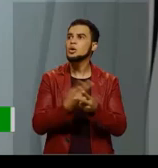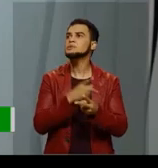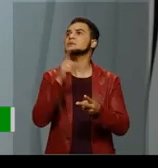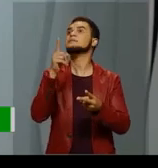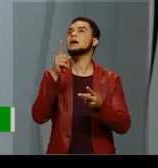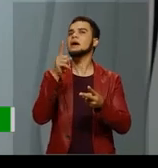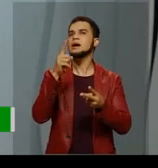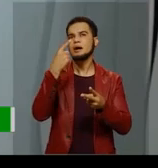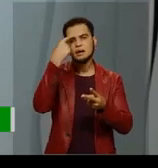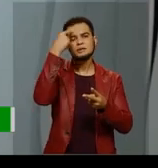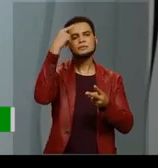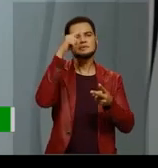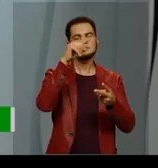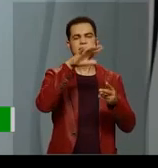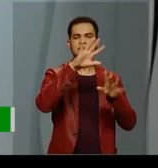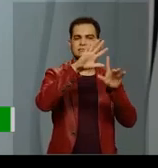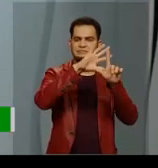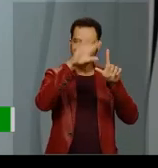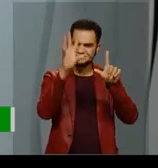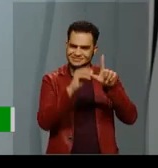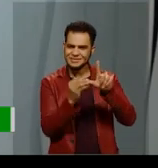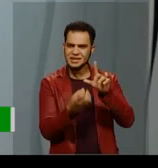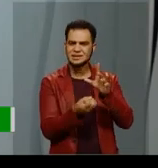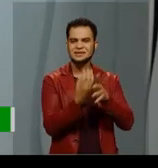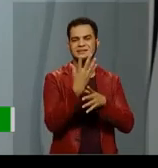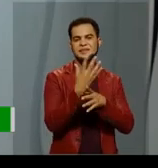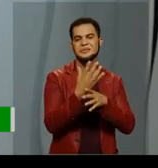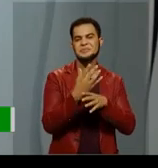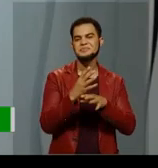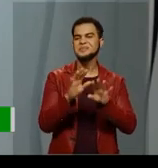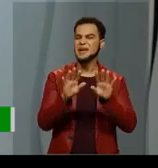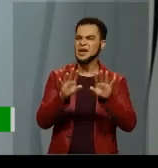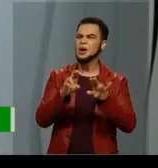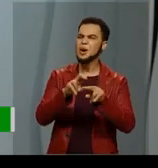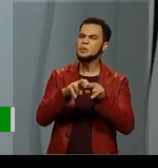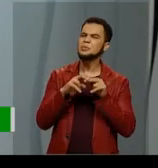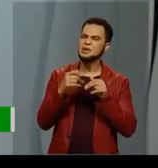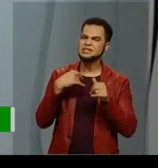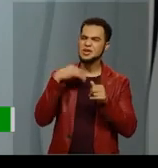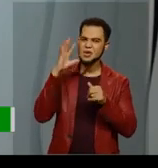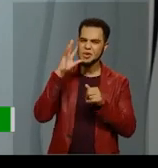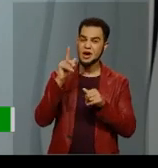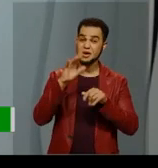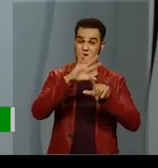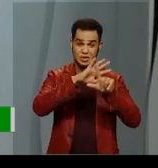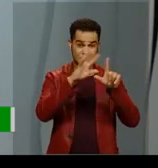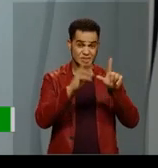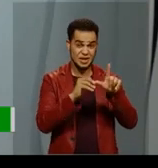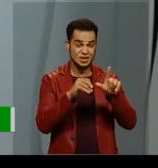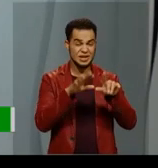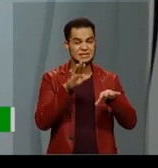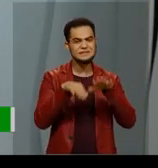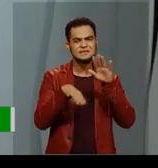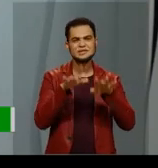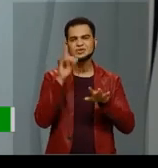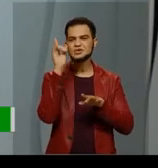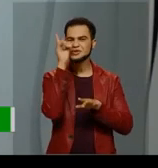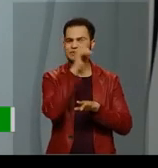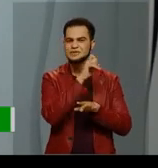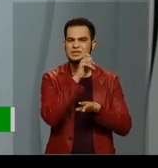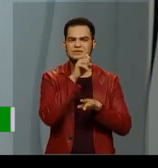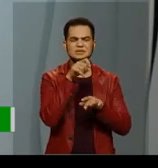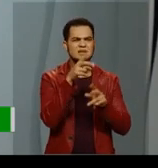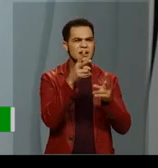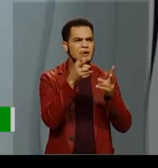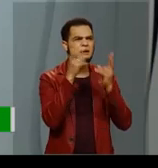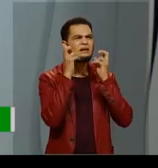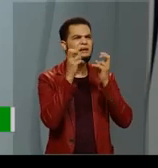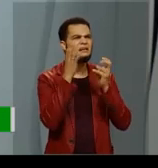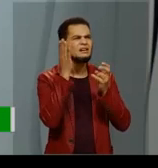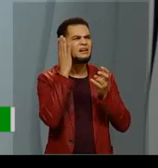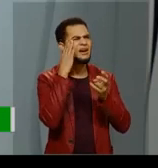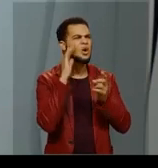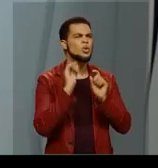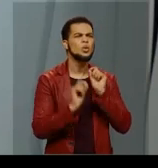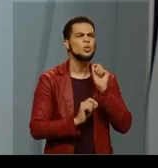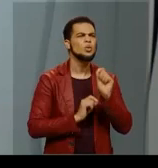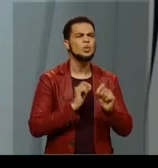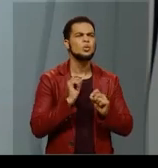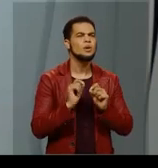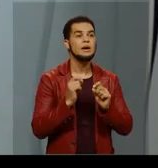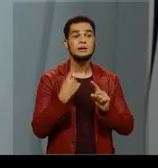acho a charge mais difícil de interpretar, porque se você não conhece aquela conjuntura política do momento que foi